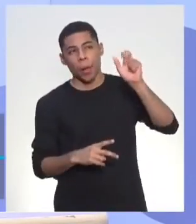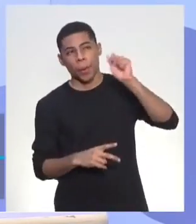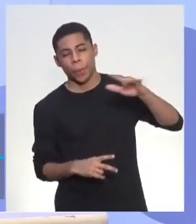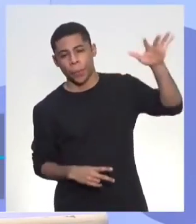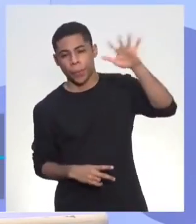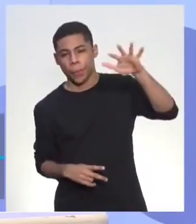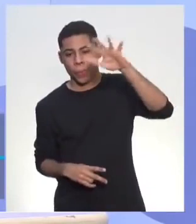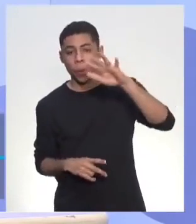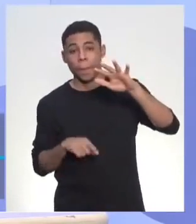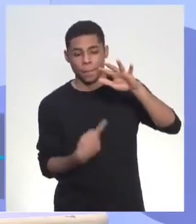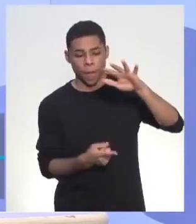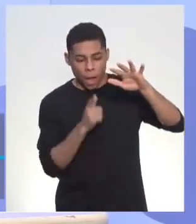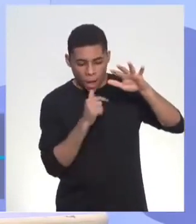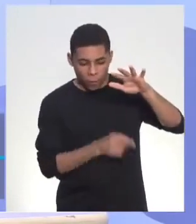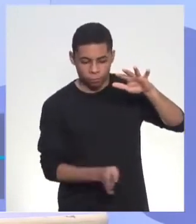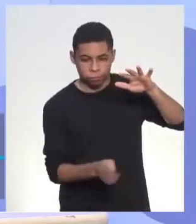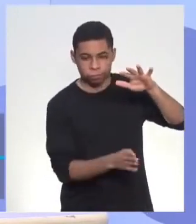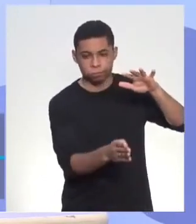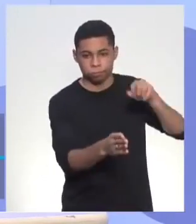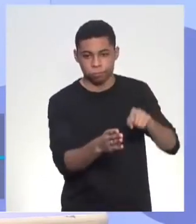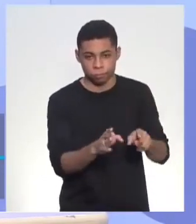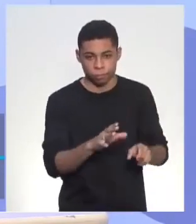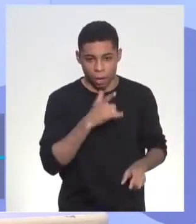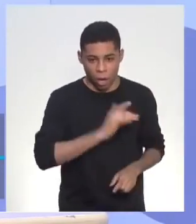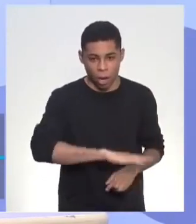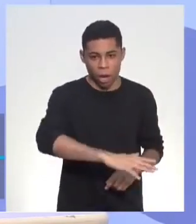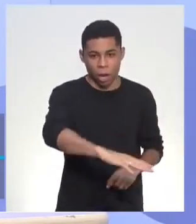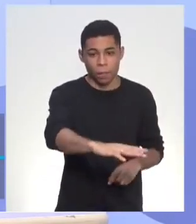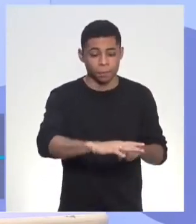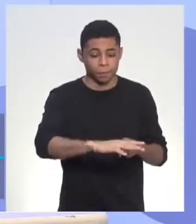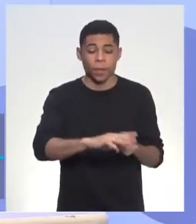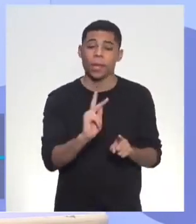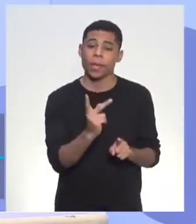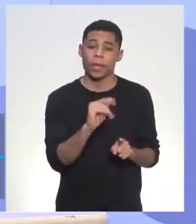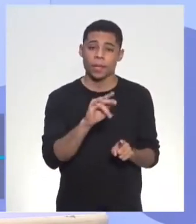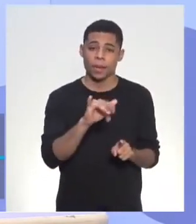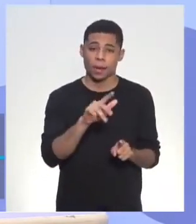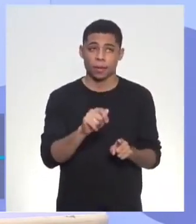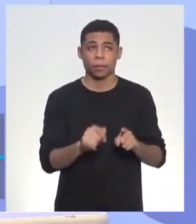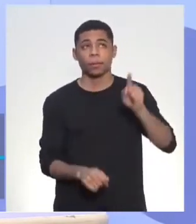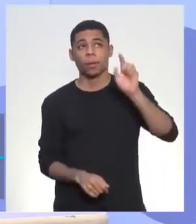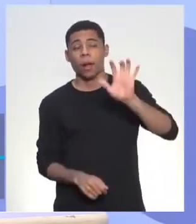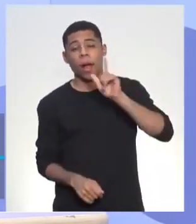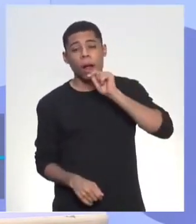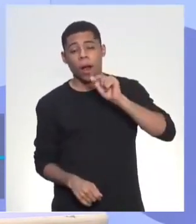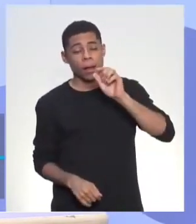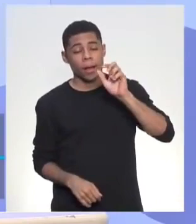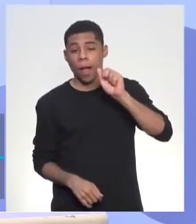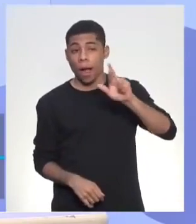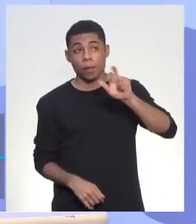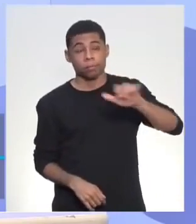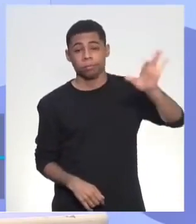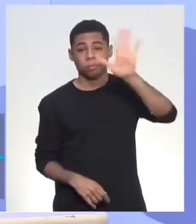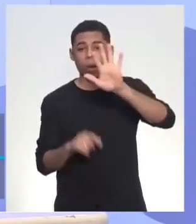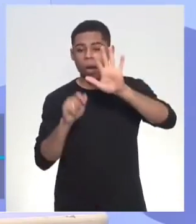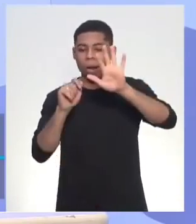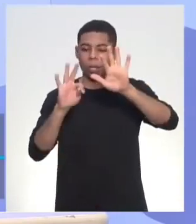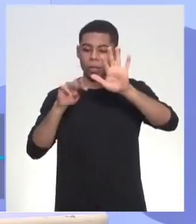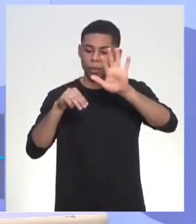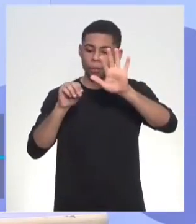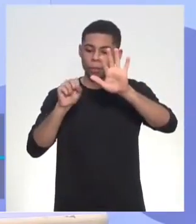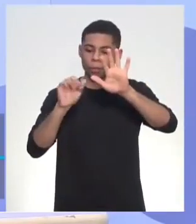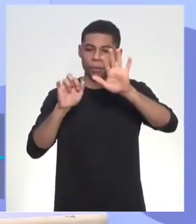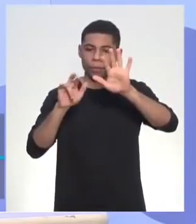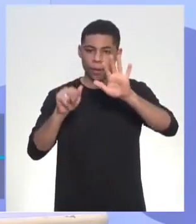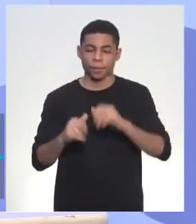águas. Aí, relacionando água com ar, tem um professor que comentou, o professor, me desculpe, perdi aqui a sua marcação, né?